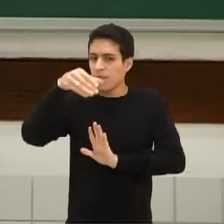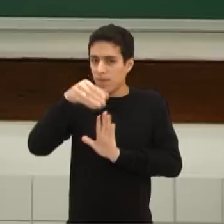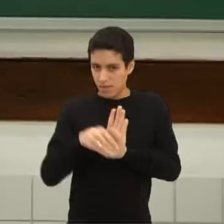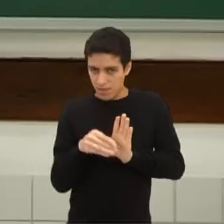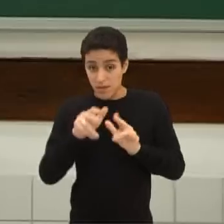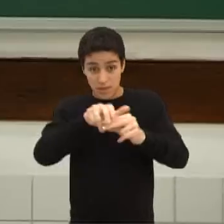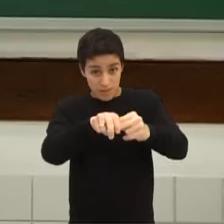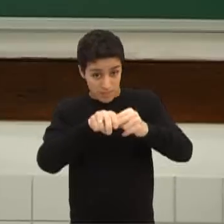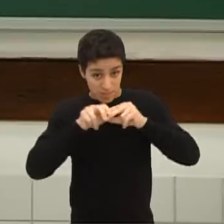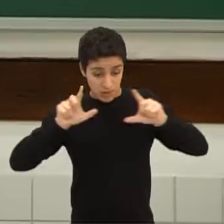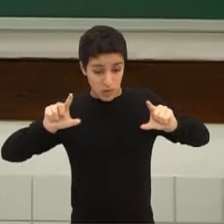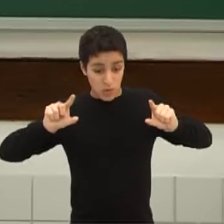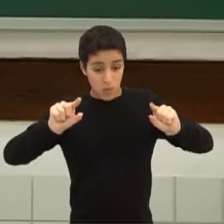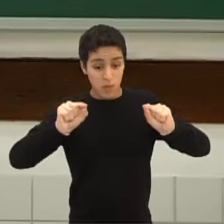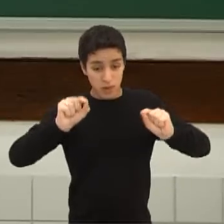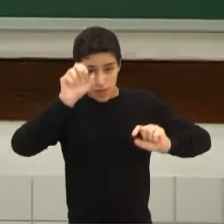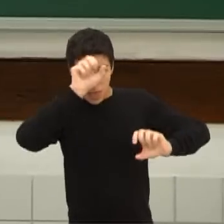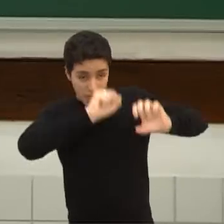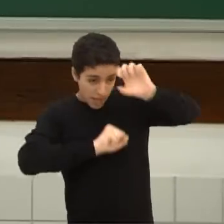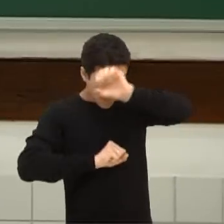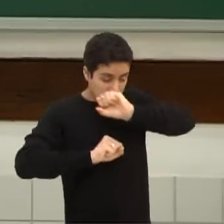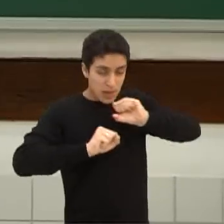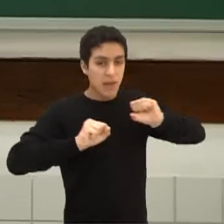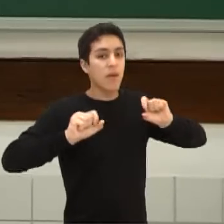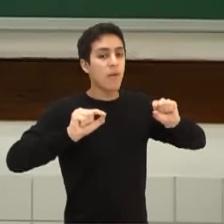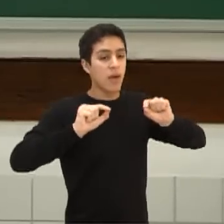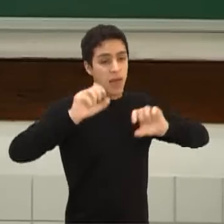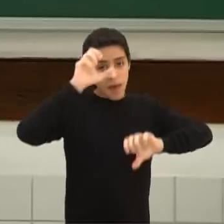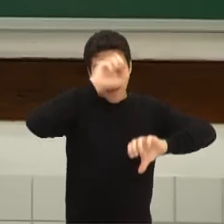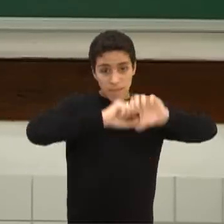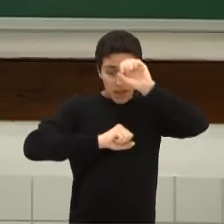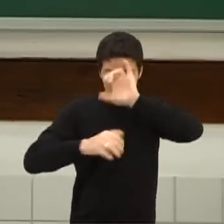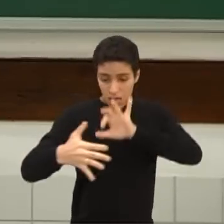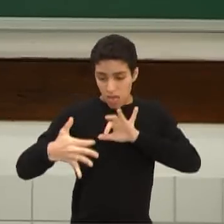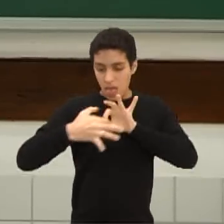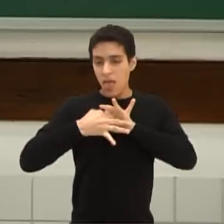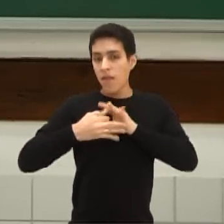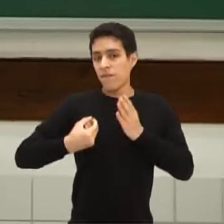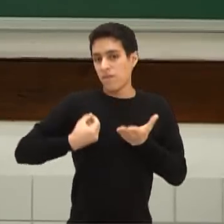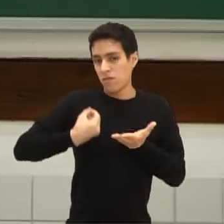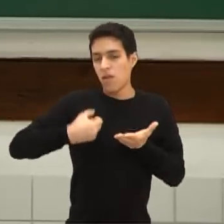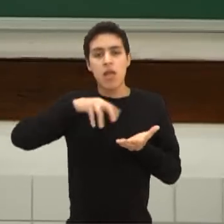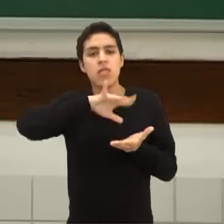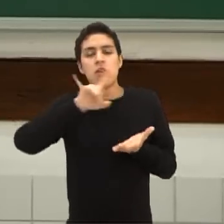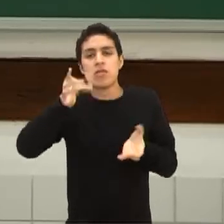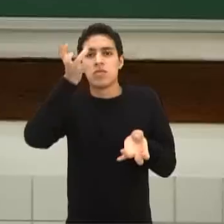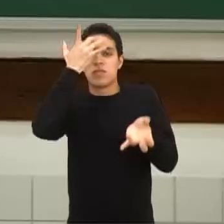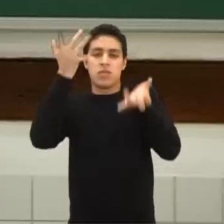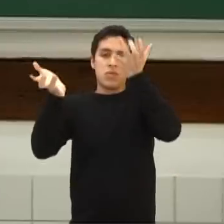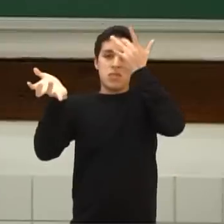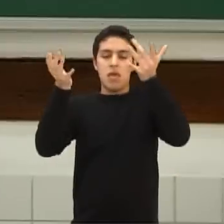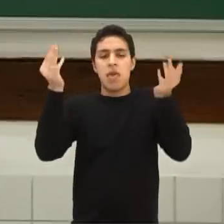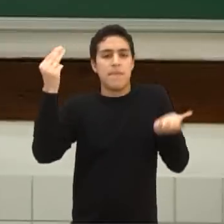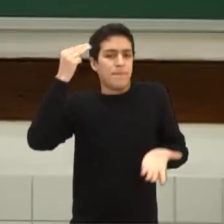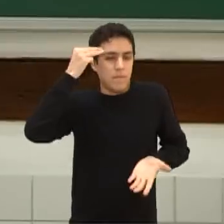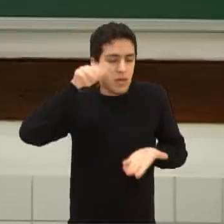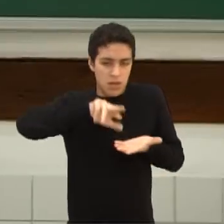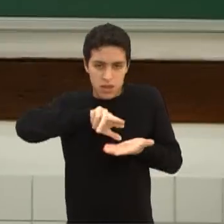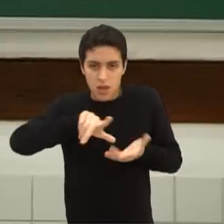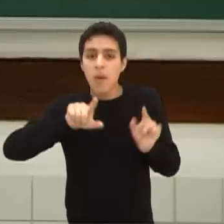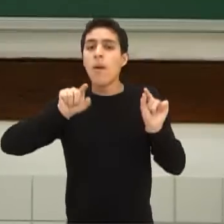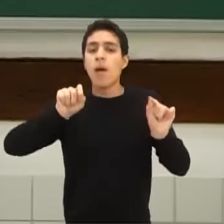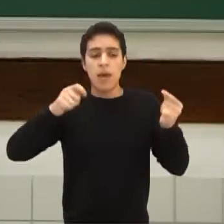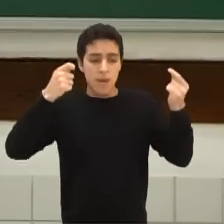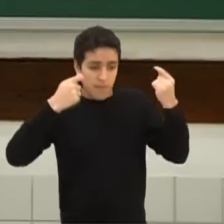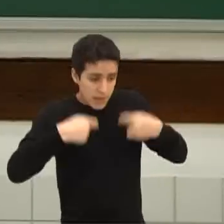você tem que estudar é para aprender para a sua vida, não é só para decorar. Tá bom? É para entender que você tem que aprender